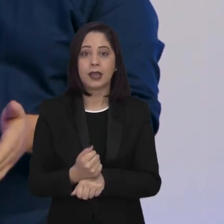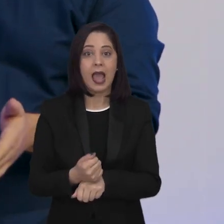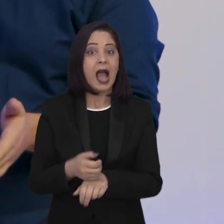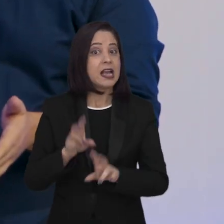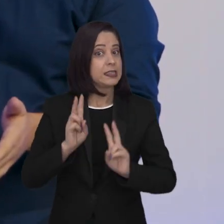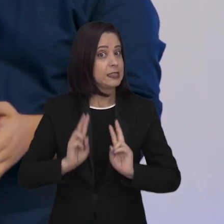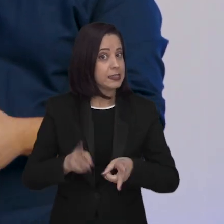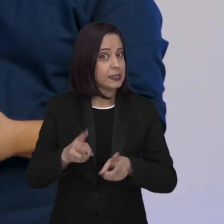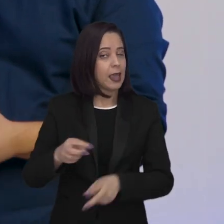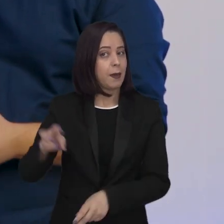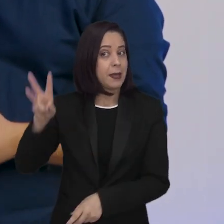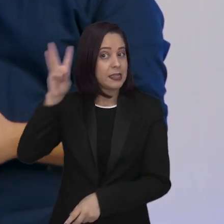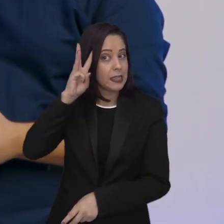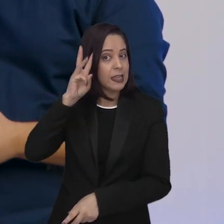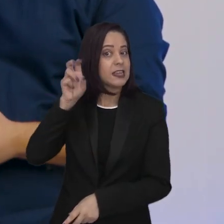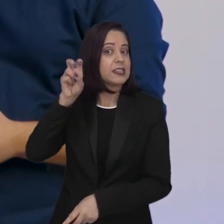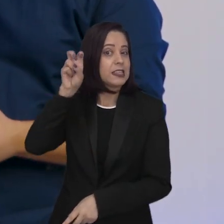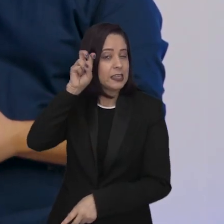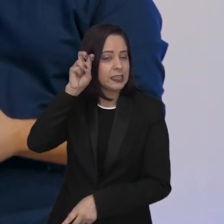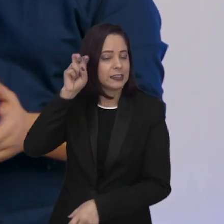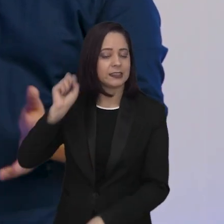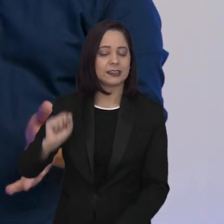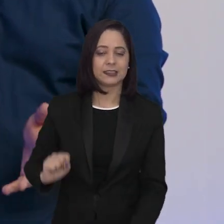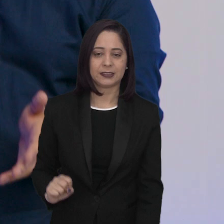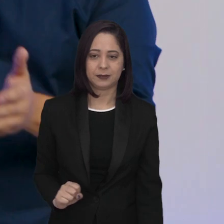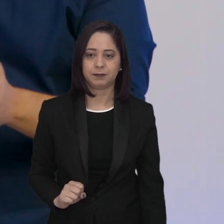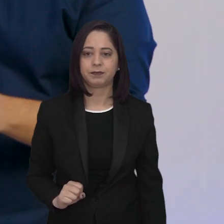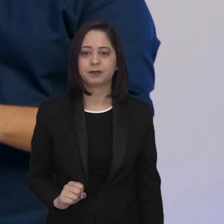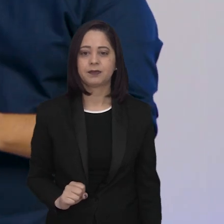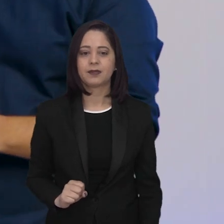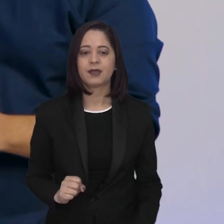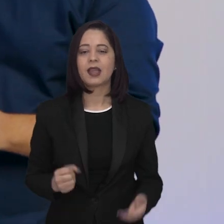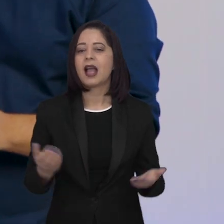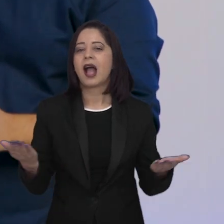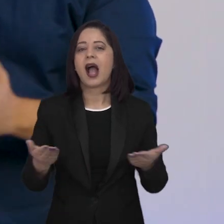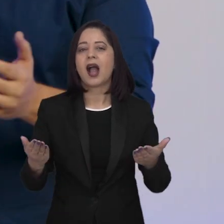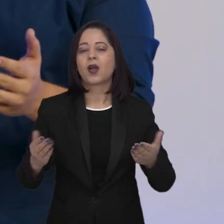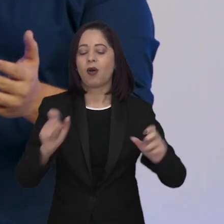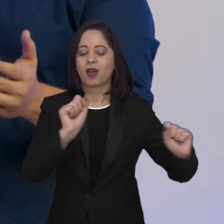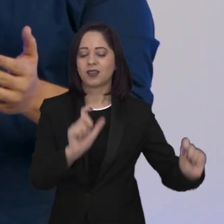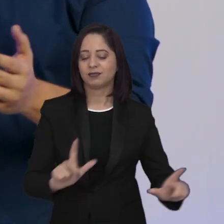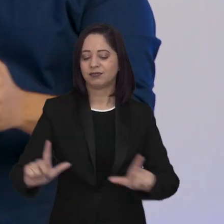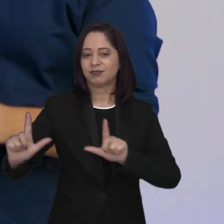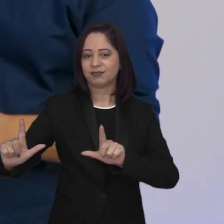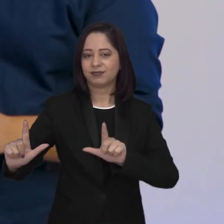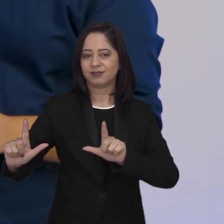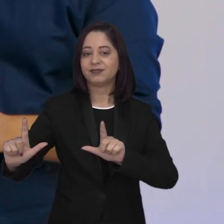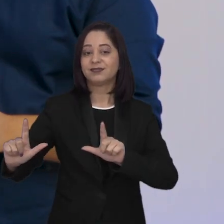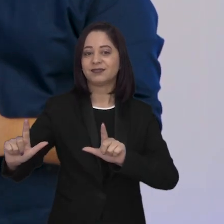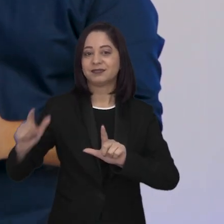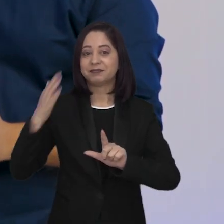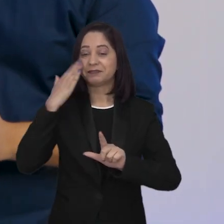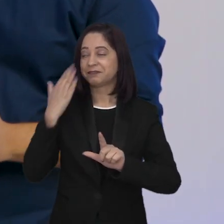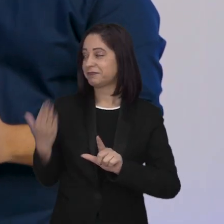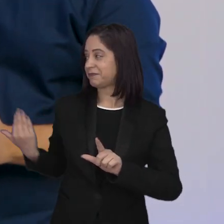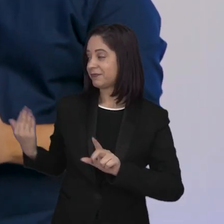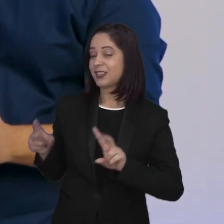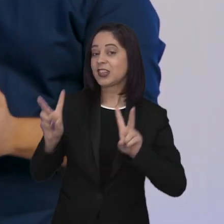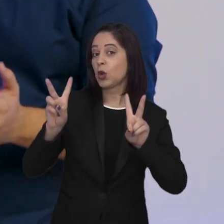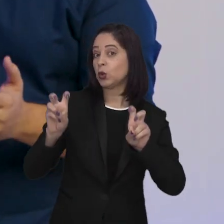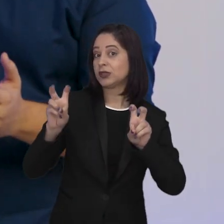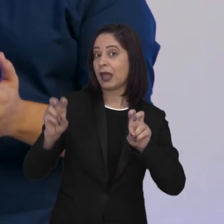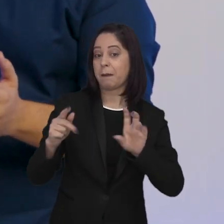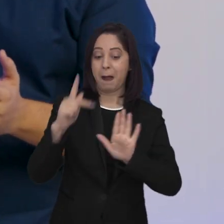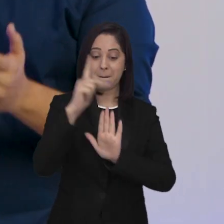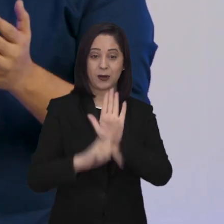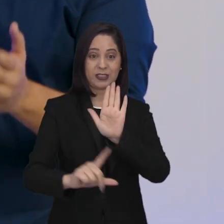aqui o convite. Eu reforço que elas acontecem às terças e quintas. E agora é hora do nosso quadro Dicionário Legislativo. O